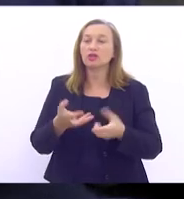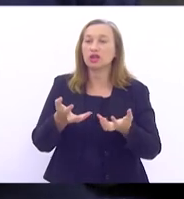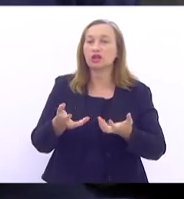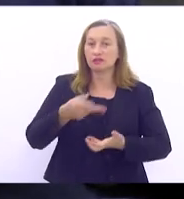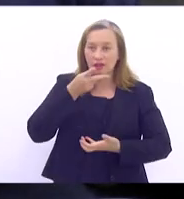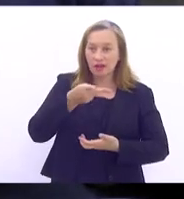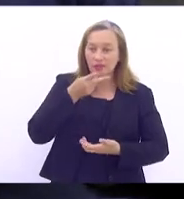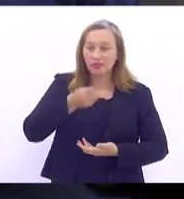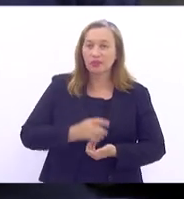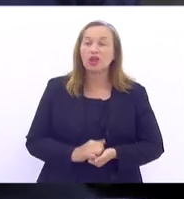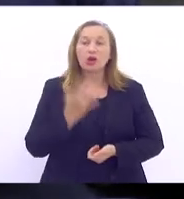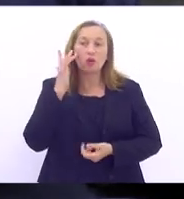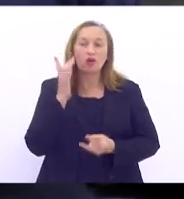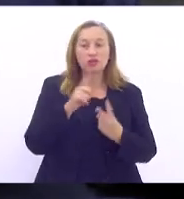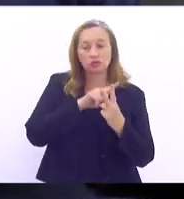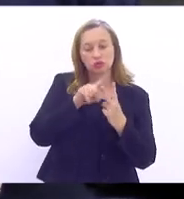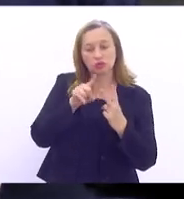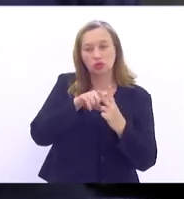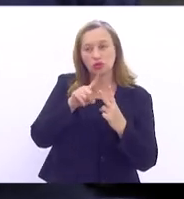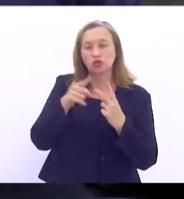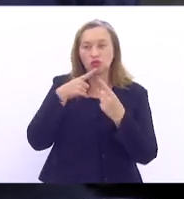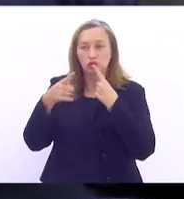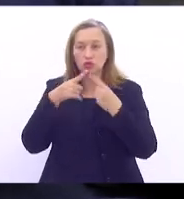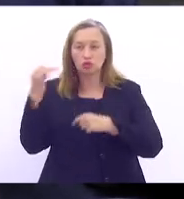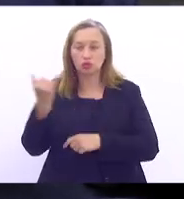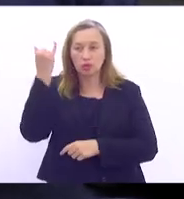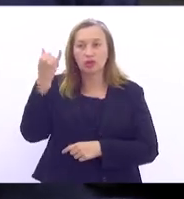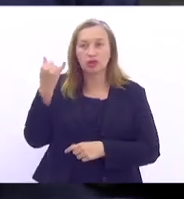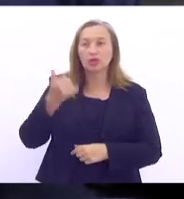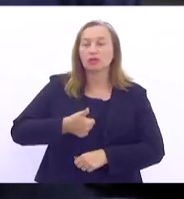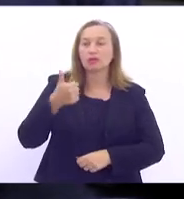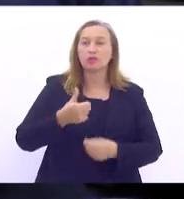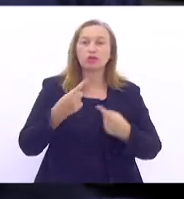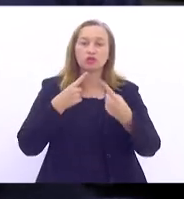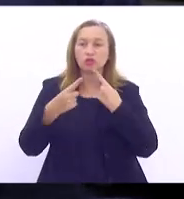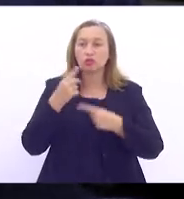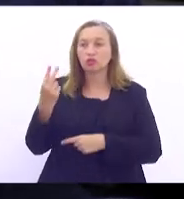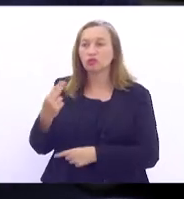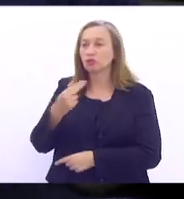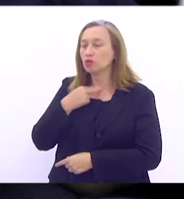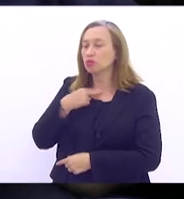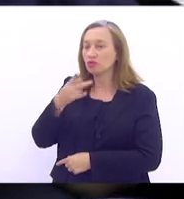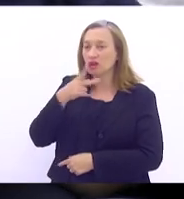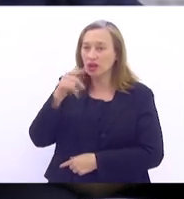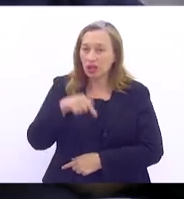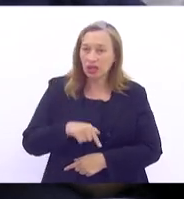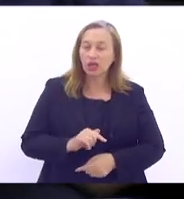pontuar que eu acho que são dois debates importantes. Perdi a primeira discussão, então não pude me posicionar aqui.